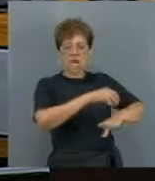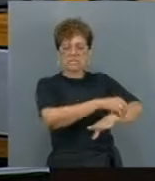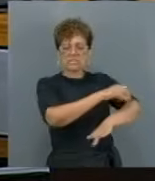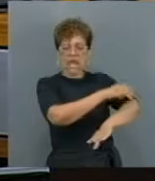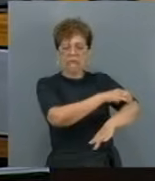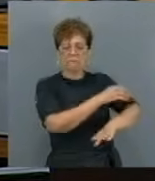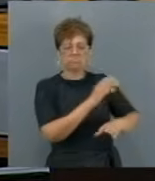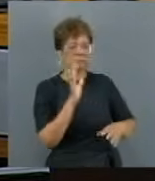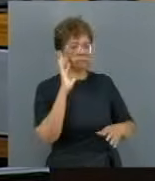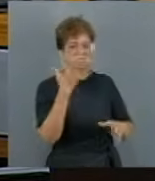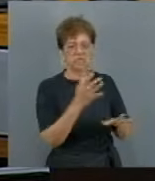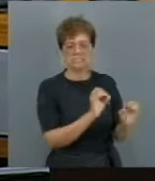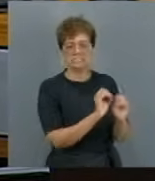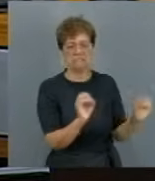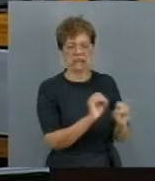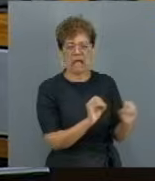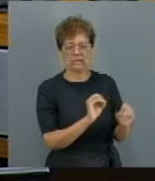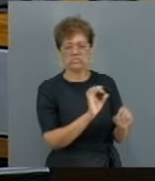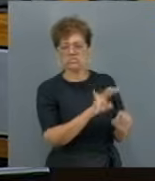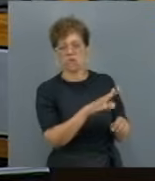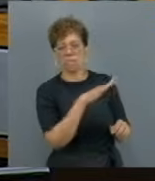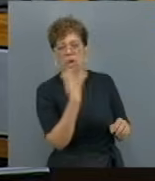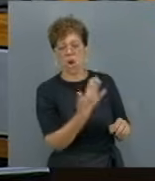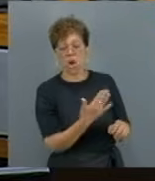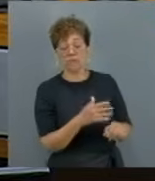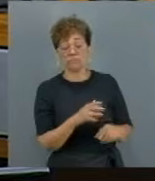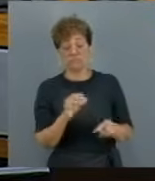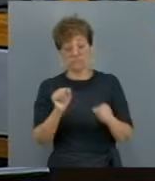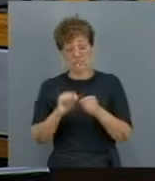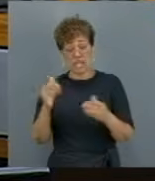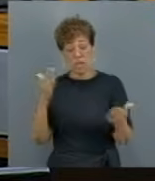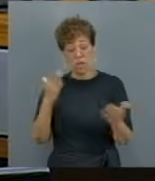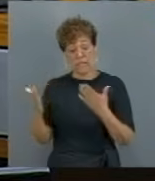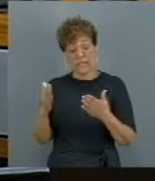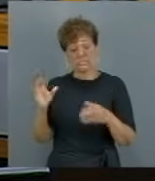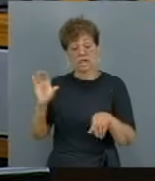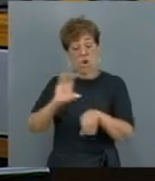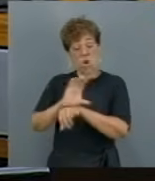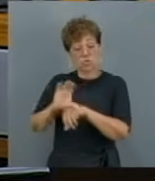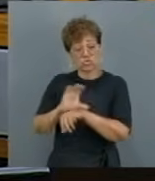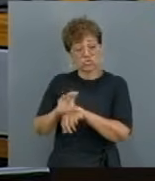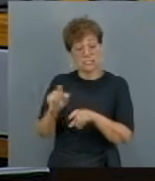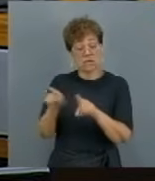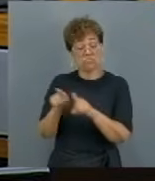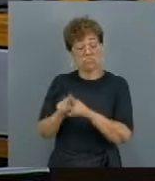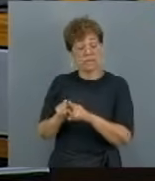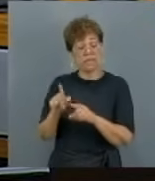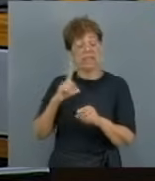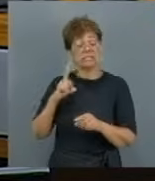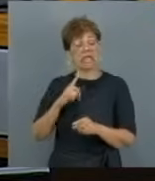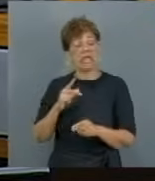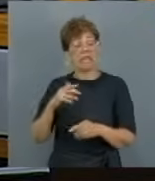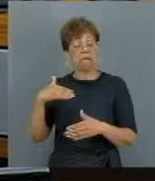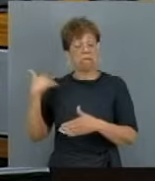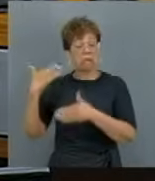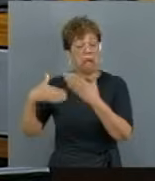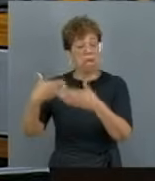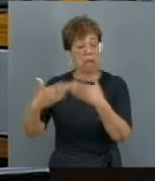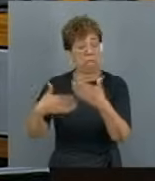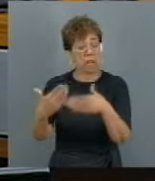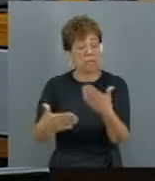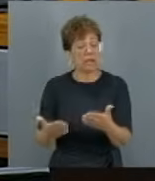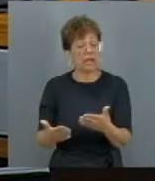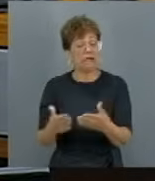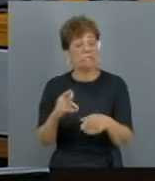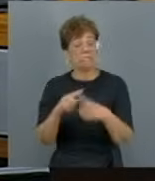ultrapassados. A nossa blindagem constitucional vai sendo relativizada. E se você